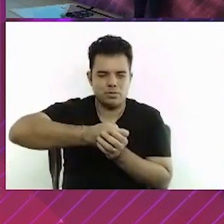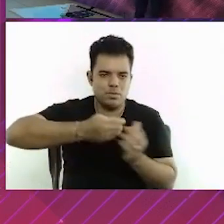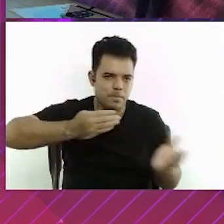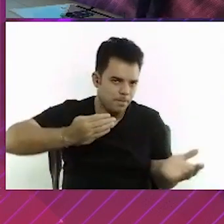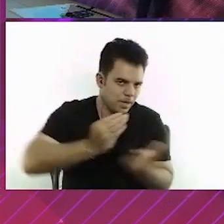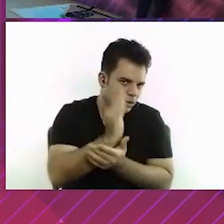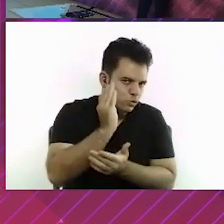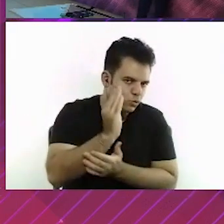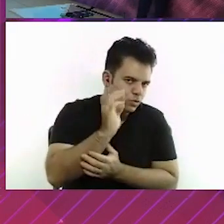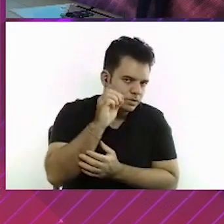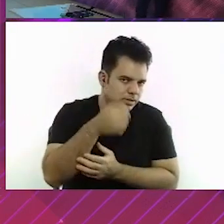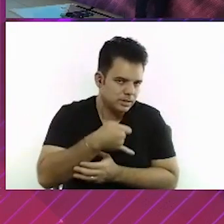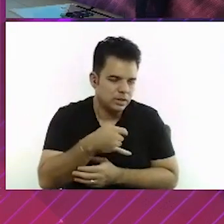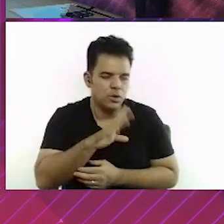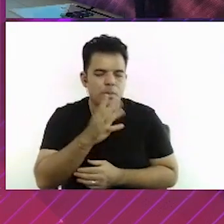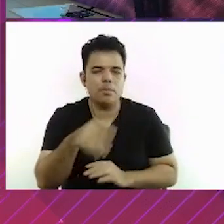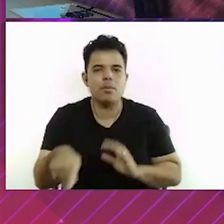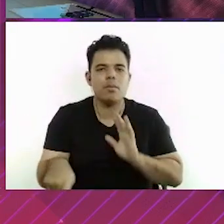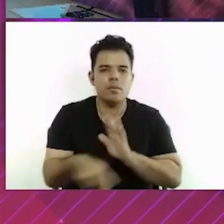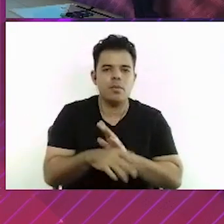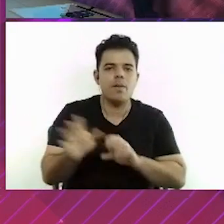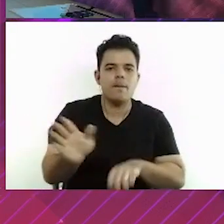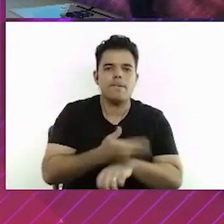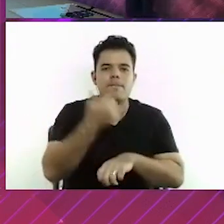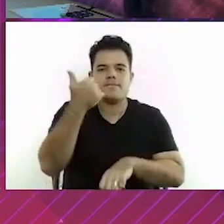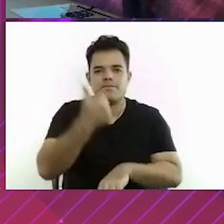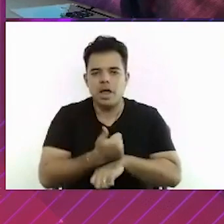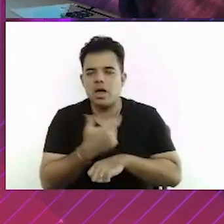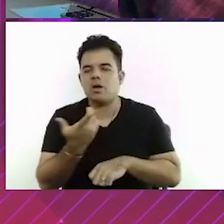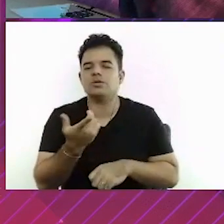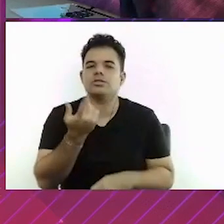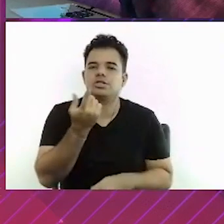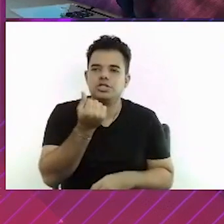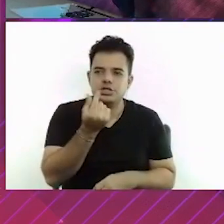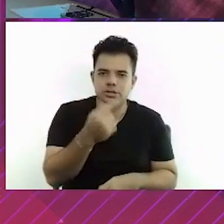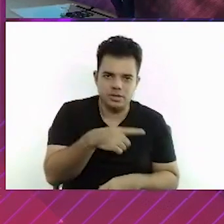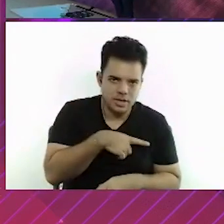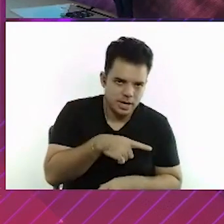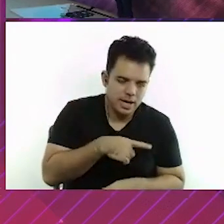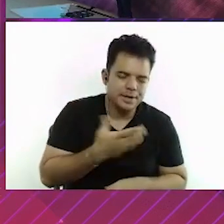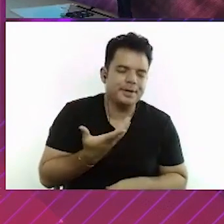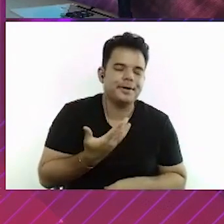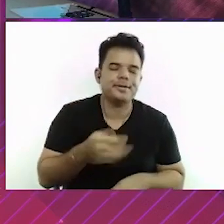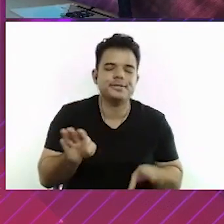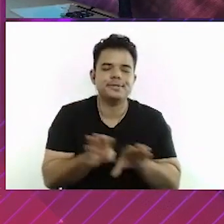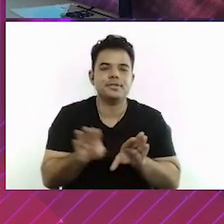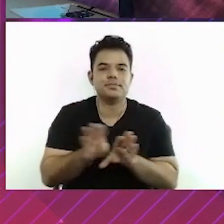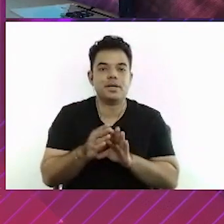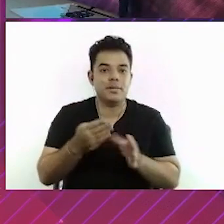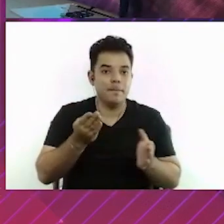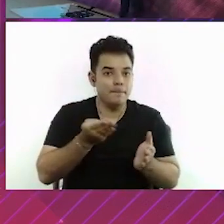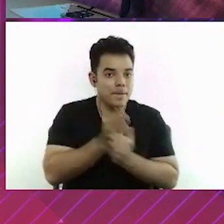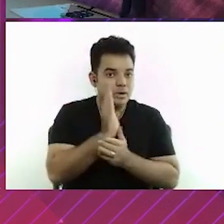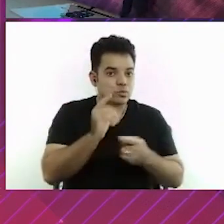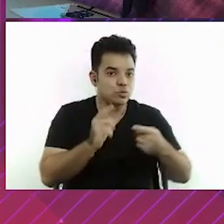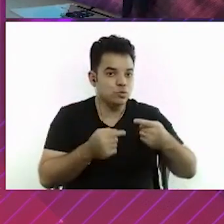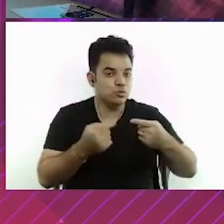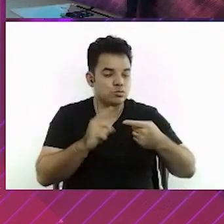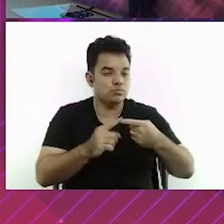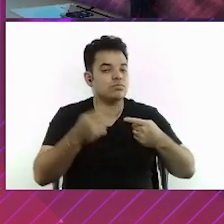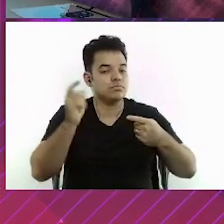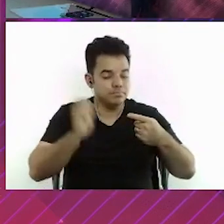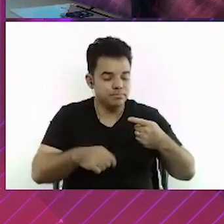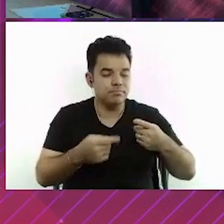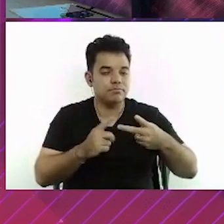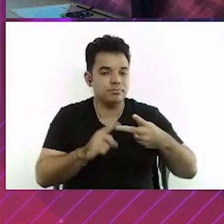não ocorreu uma fraude, se a pessoa tem saldo, etc. Depois que passou por esse passo, ela pode ir para outra fila. E